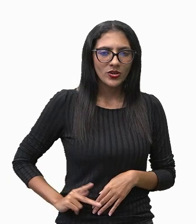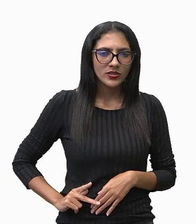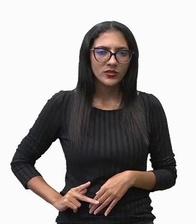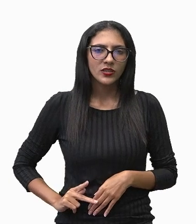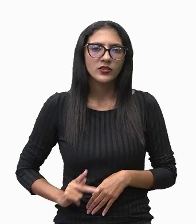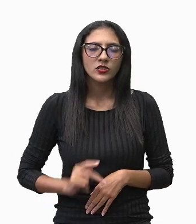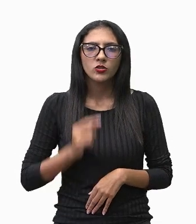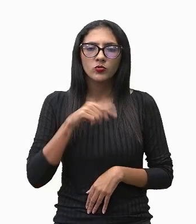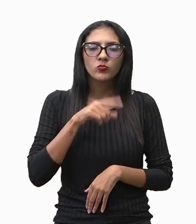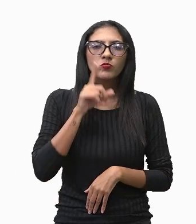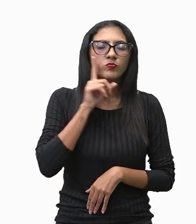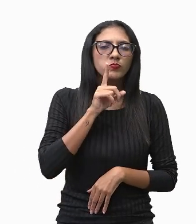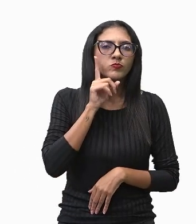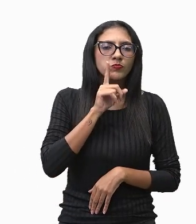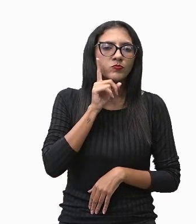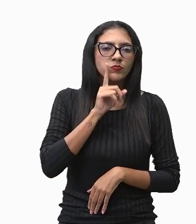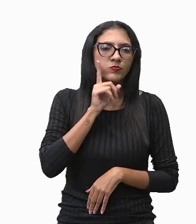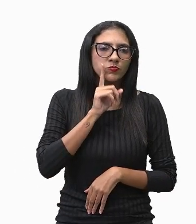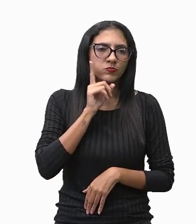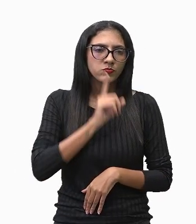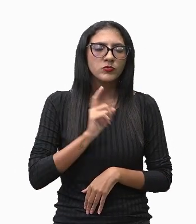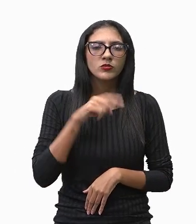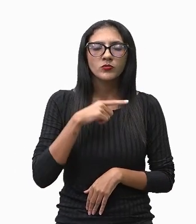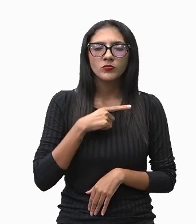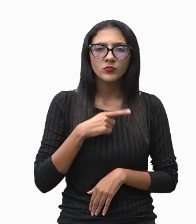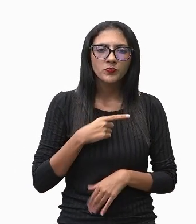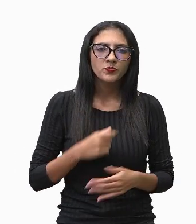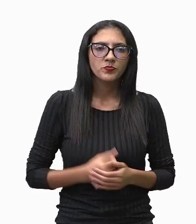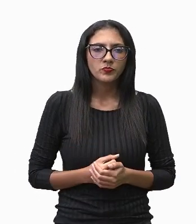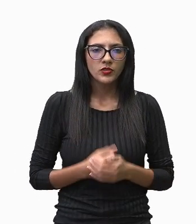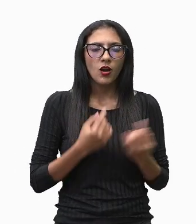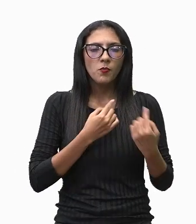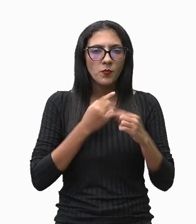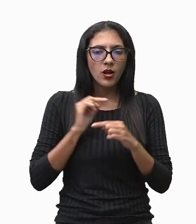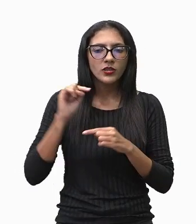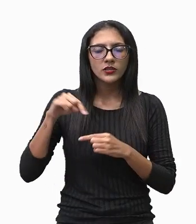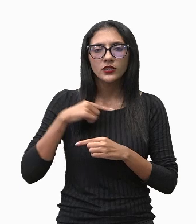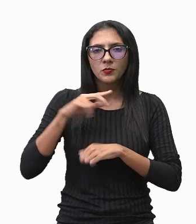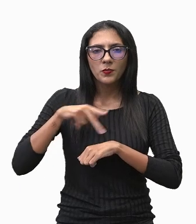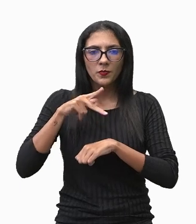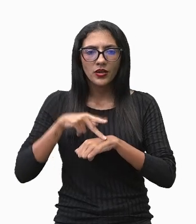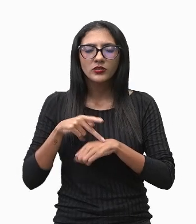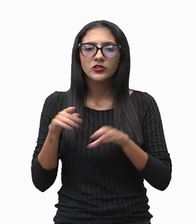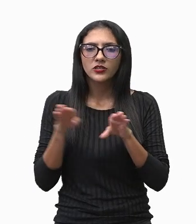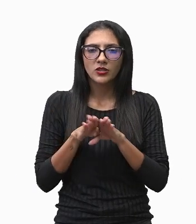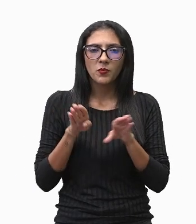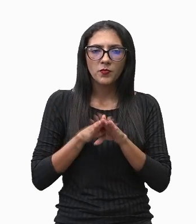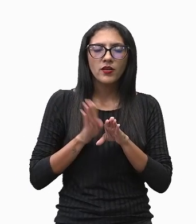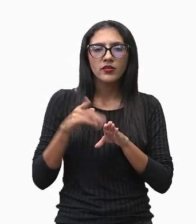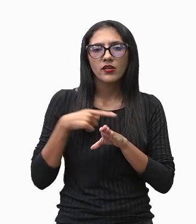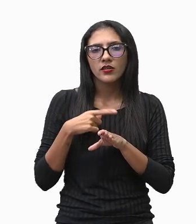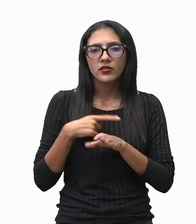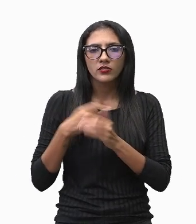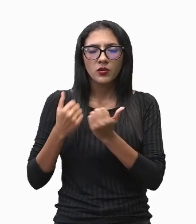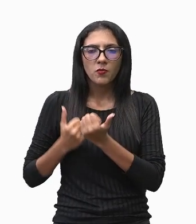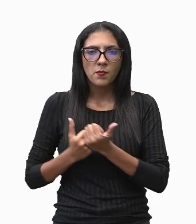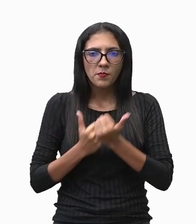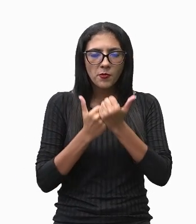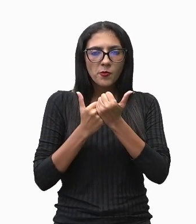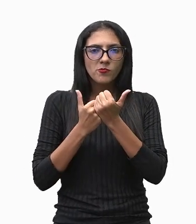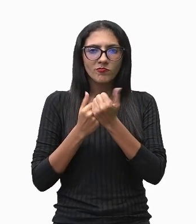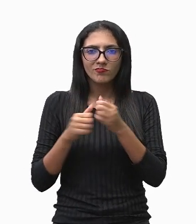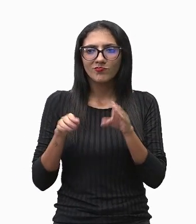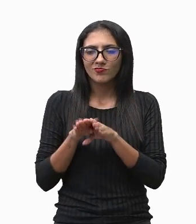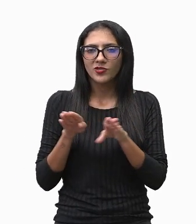e para os Estados Unidos, o Iraque, ele também fazia parte do eixo do mal, né, que eram